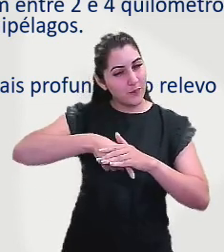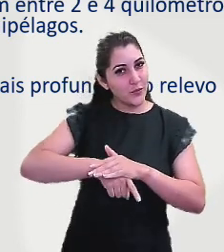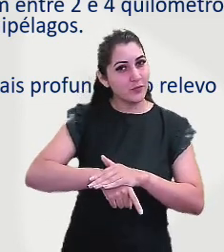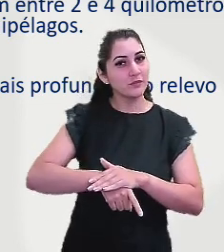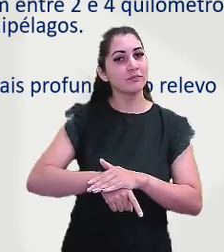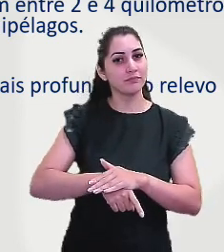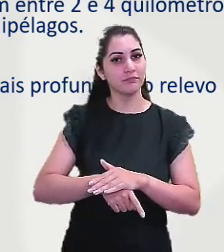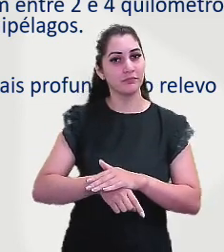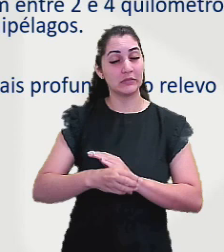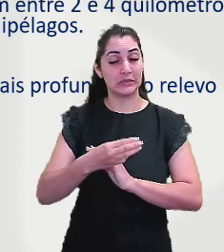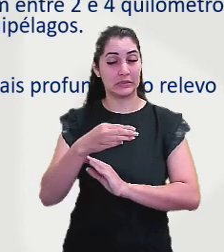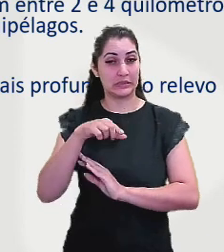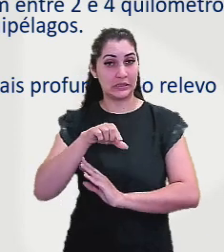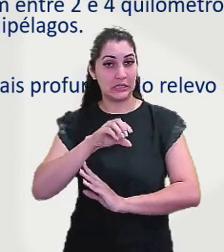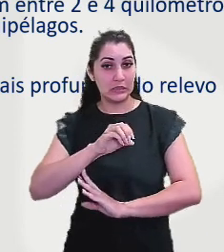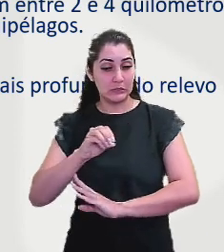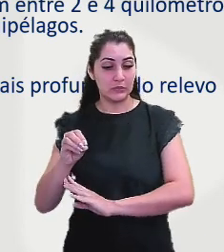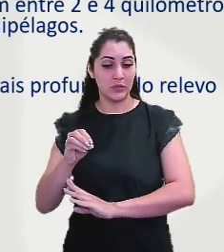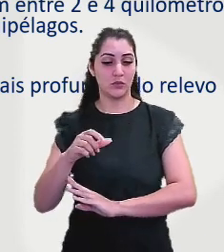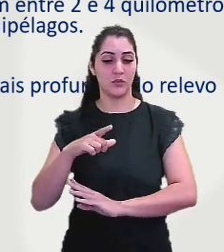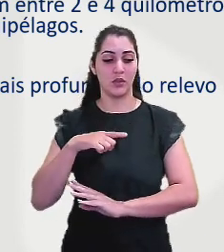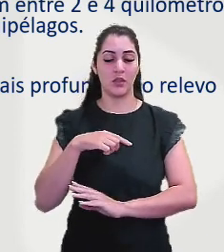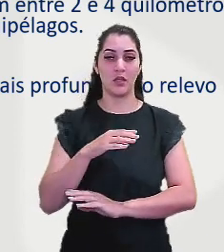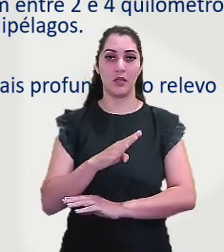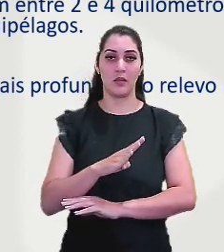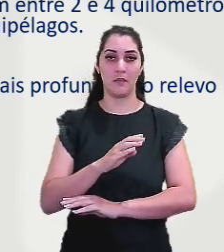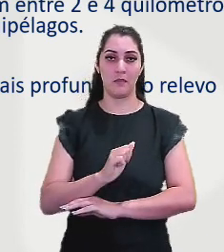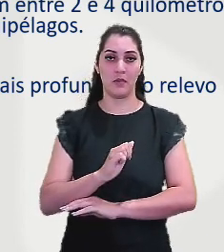profundidade. A bacia oceânica